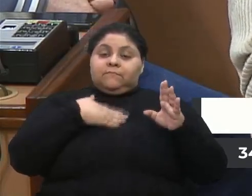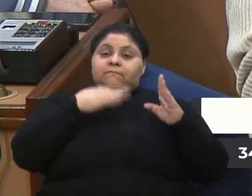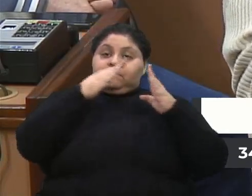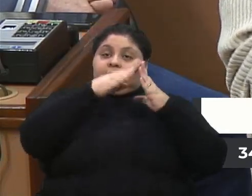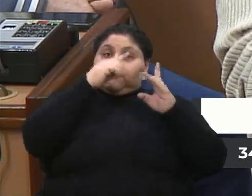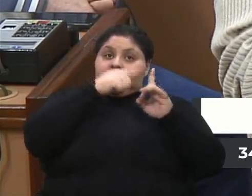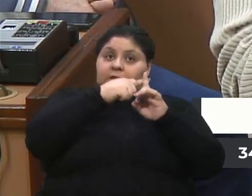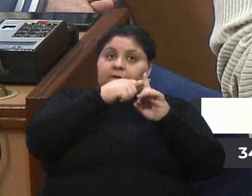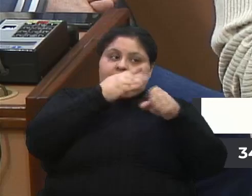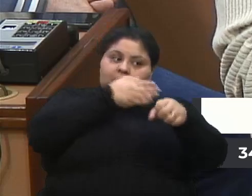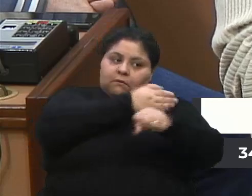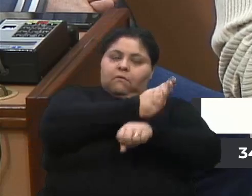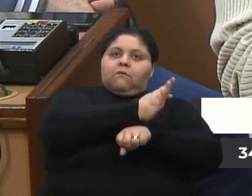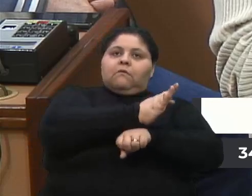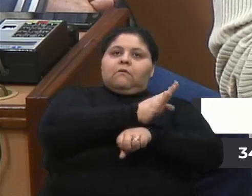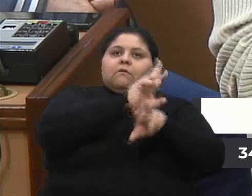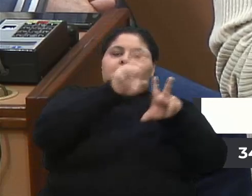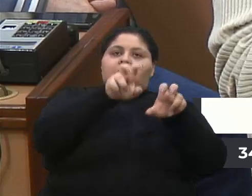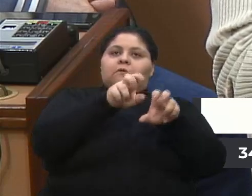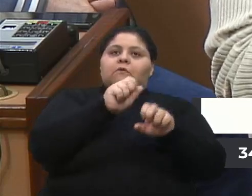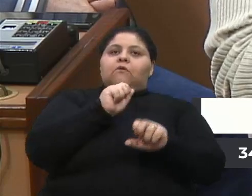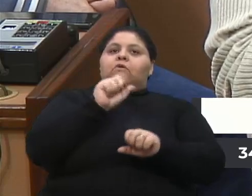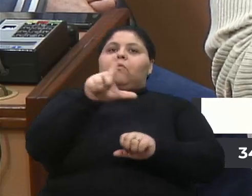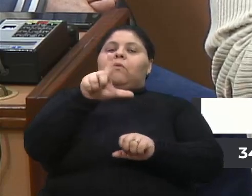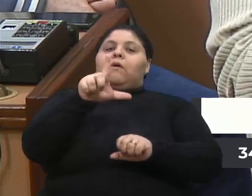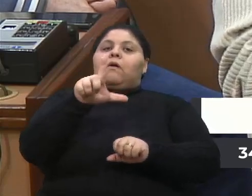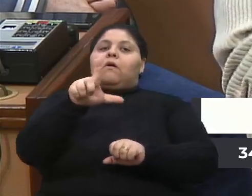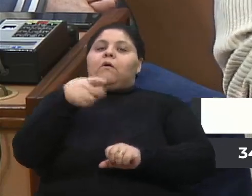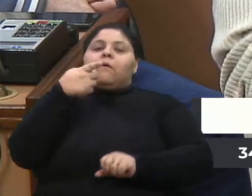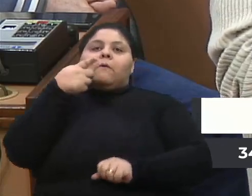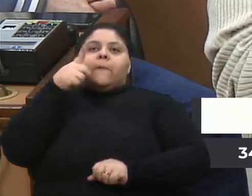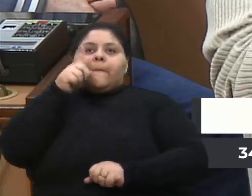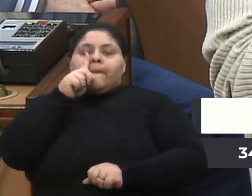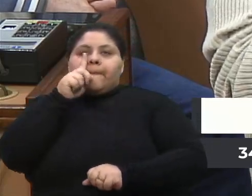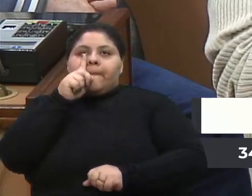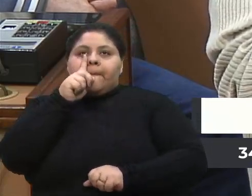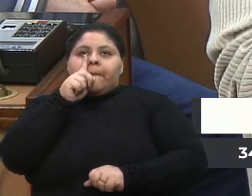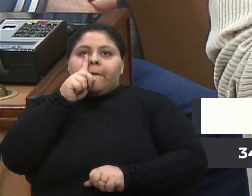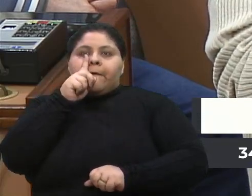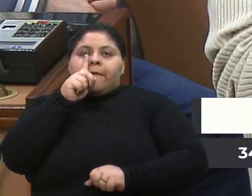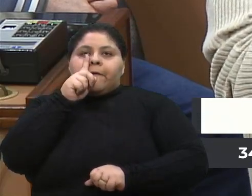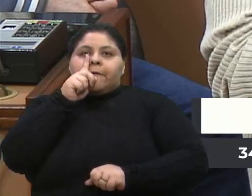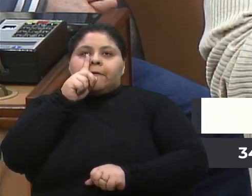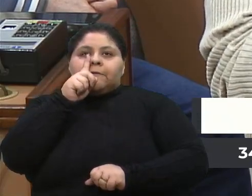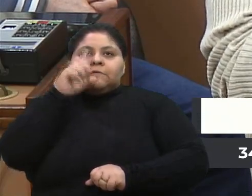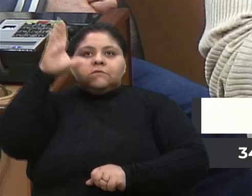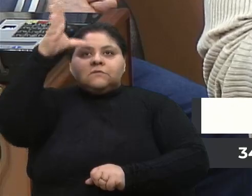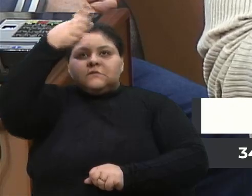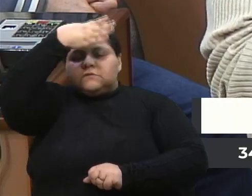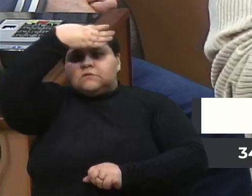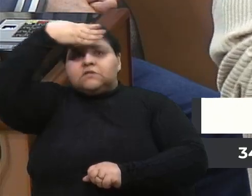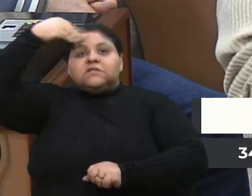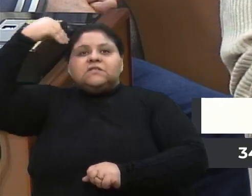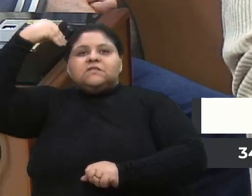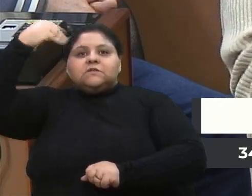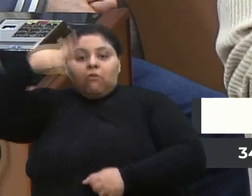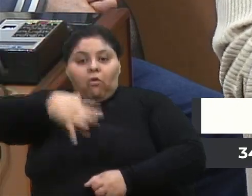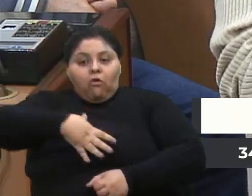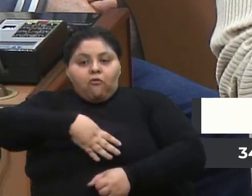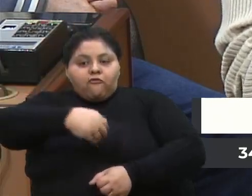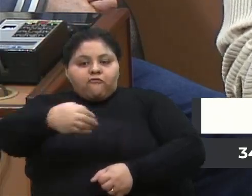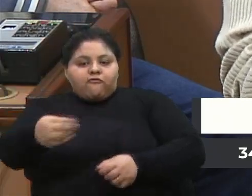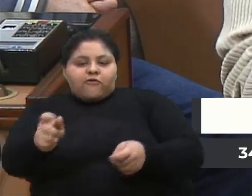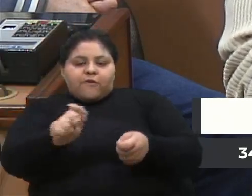que diz: qual mãe será de se esquecer de um filho que gerou? Mas